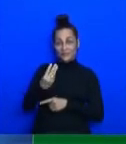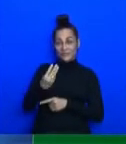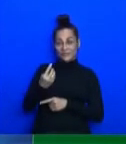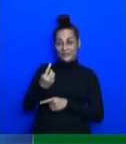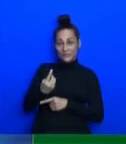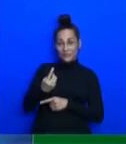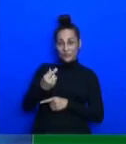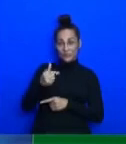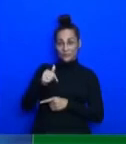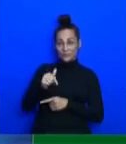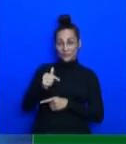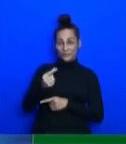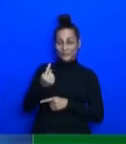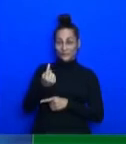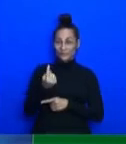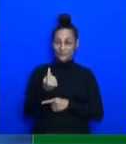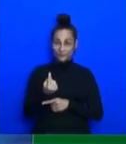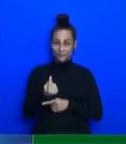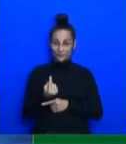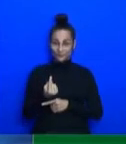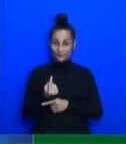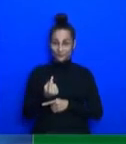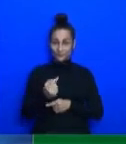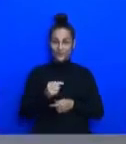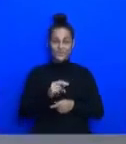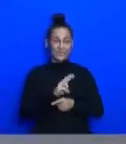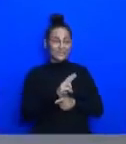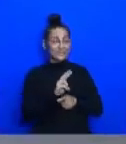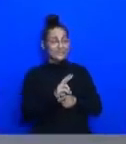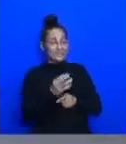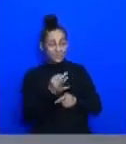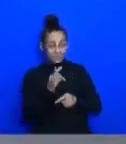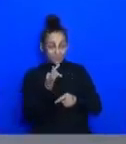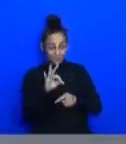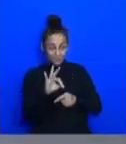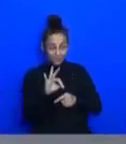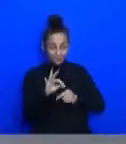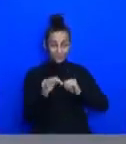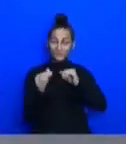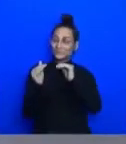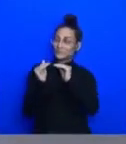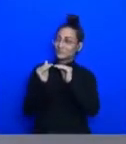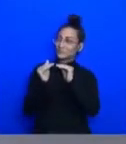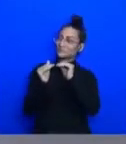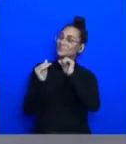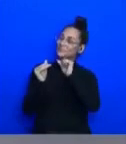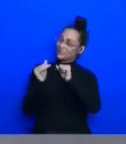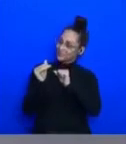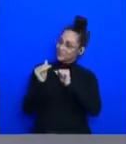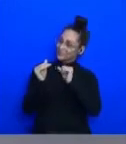59, 31 e 71. Auditores, confirmam? Sim,